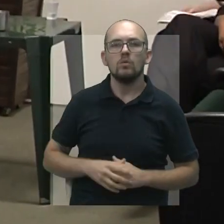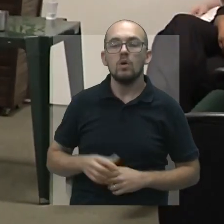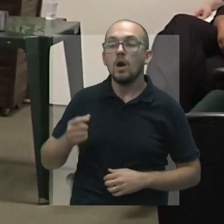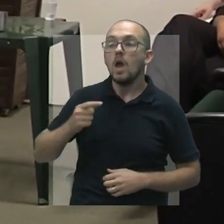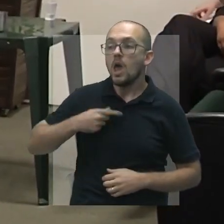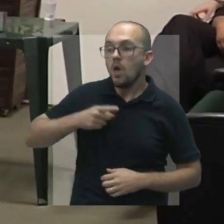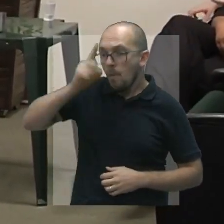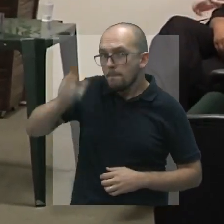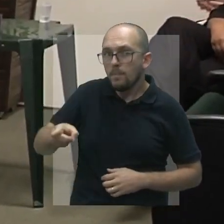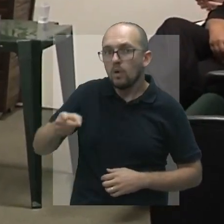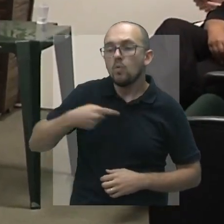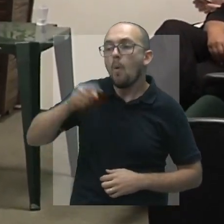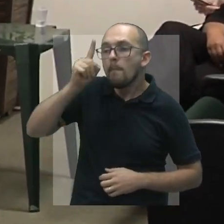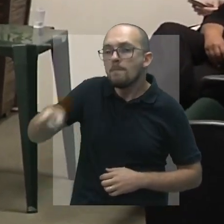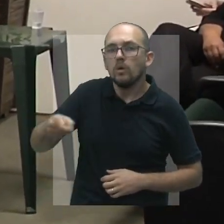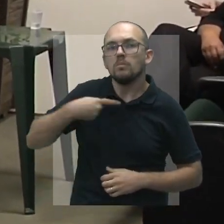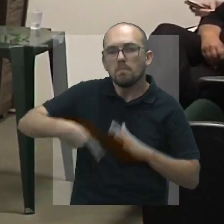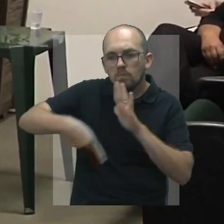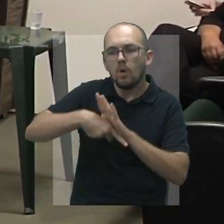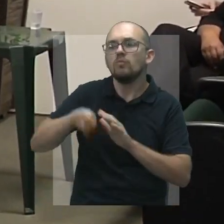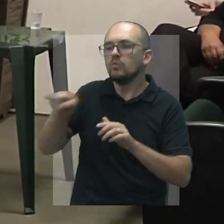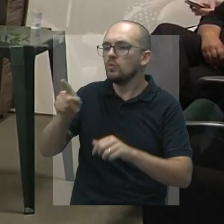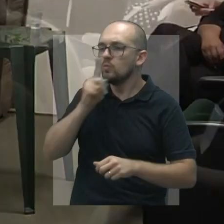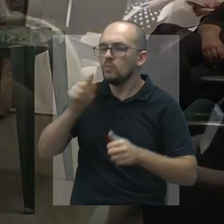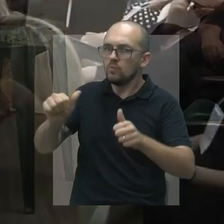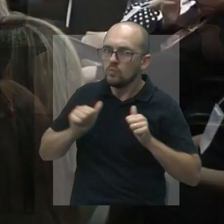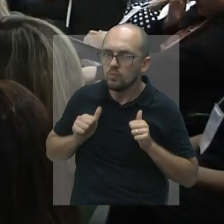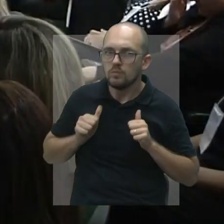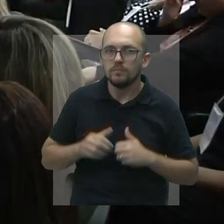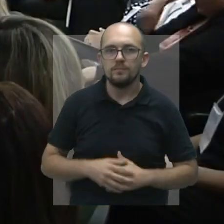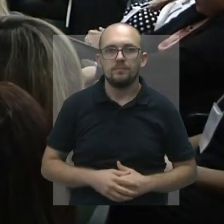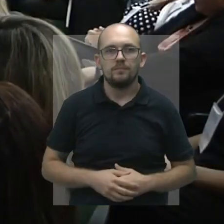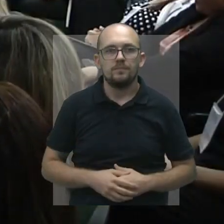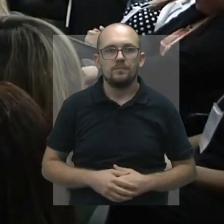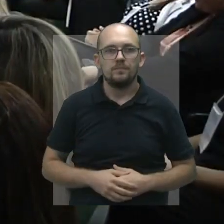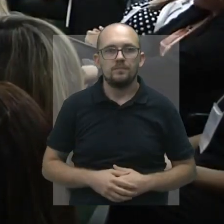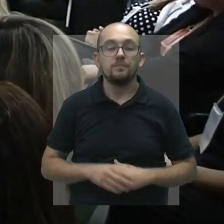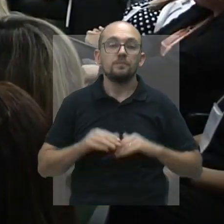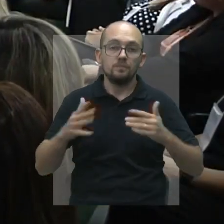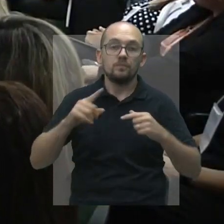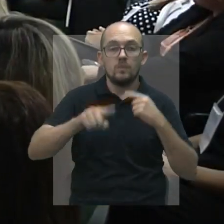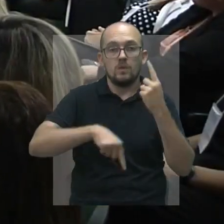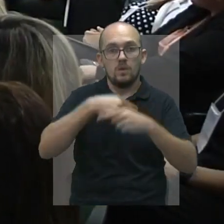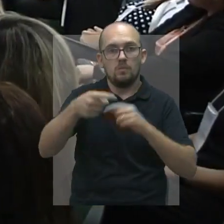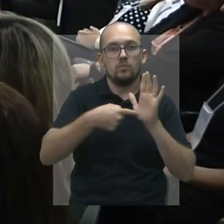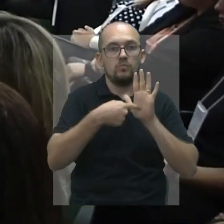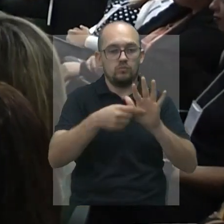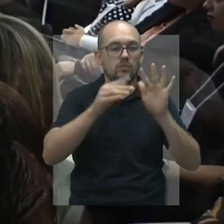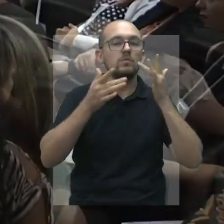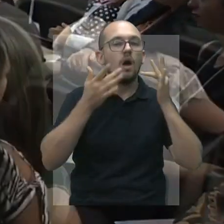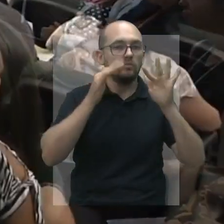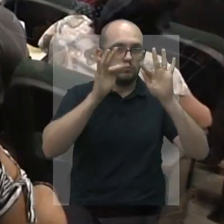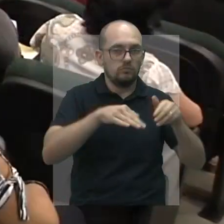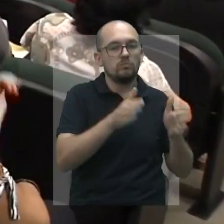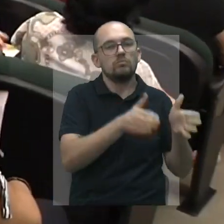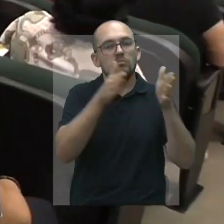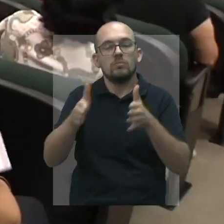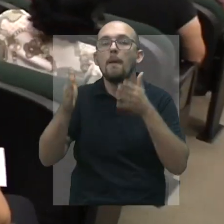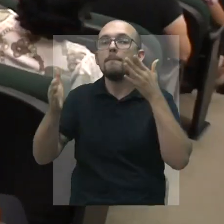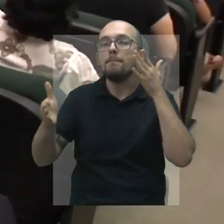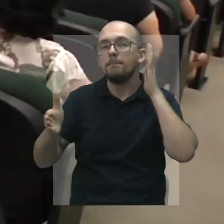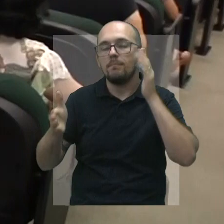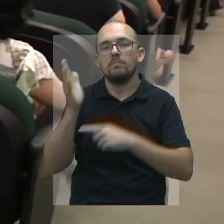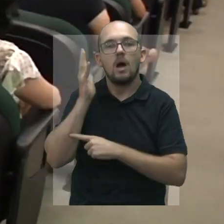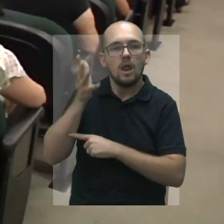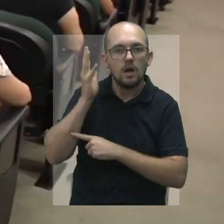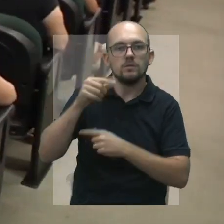Minha mulher, eu mando. Em seguida, o encontro seguiu com várias palestras. A procuradora da